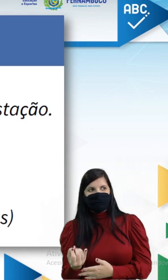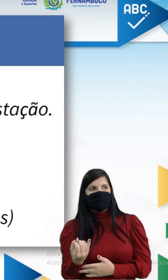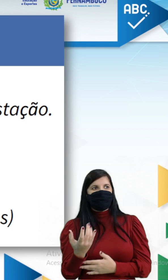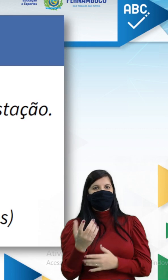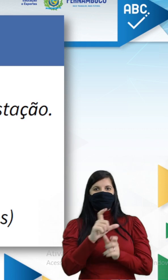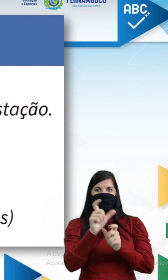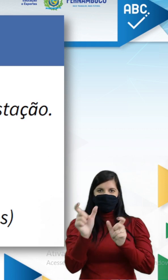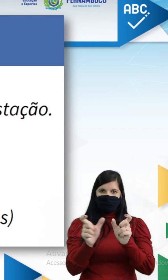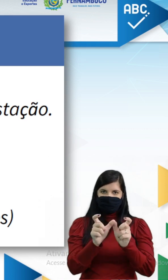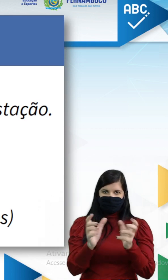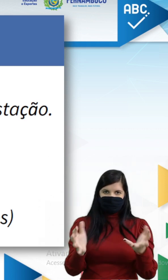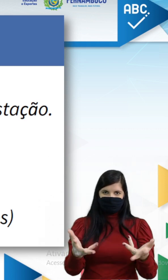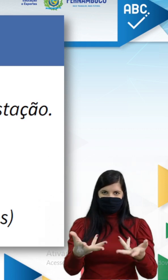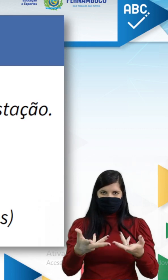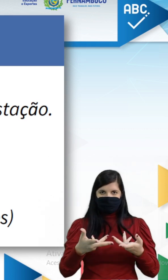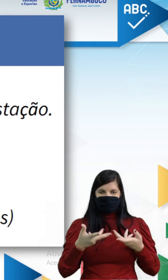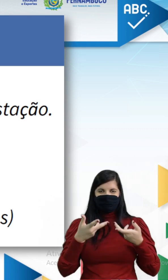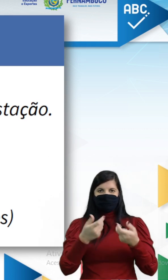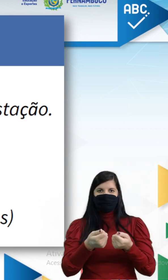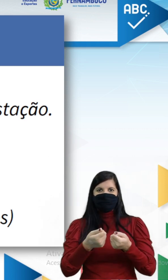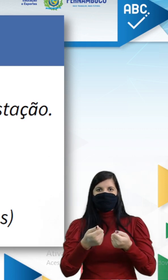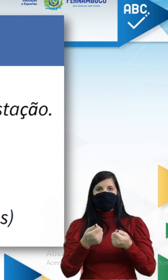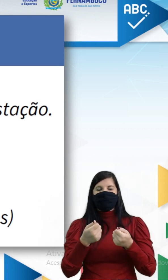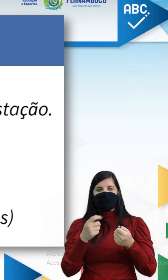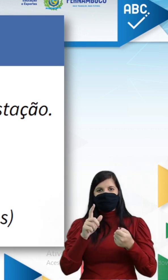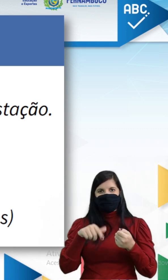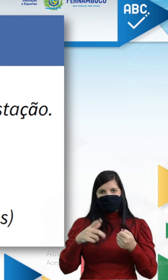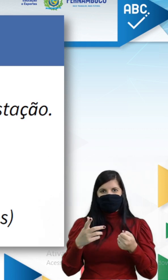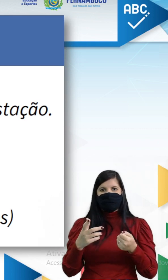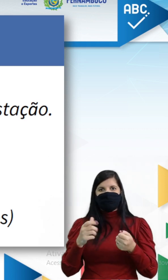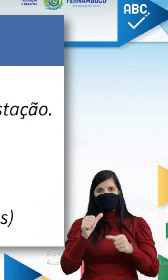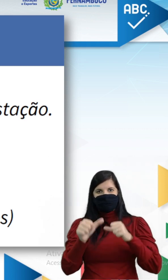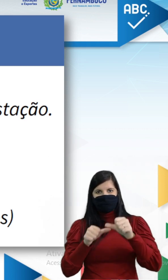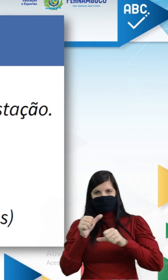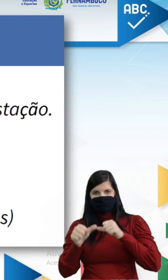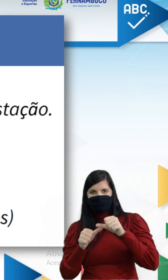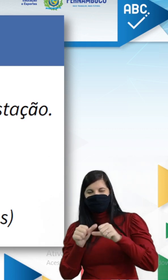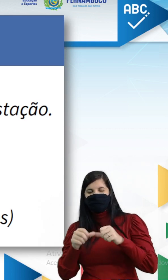É uma palavra que qualifica ativistas radicais,